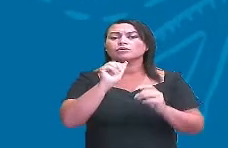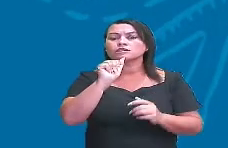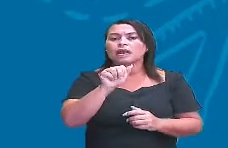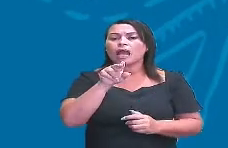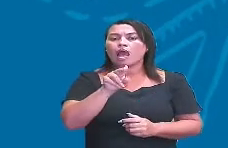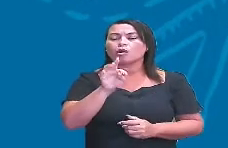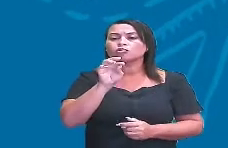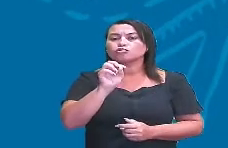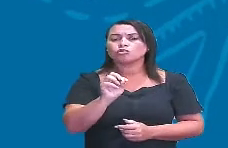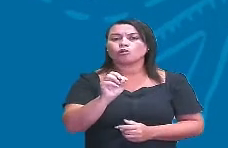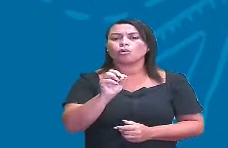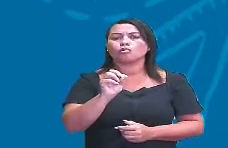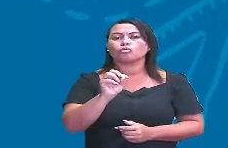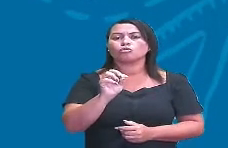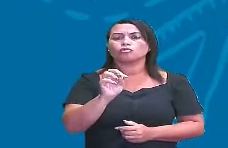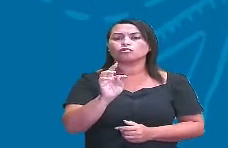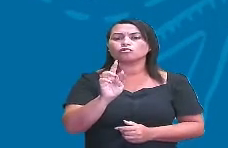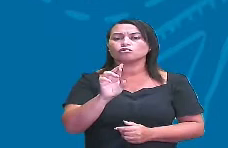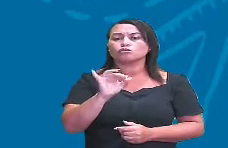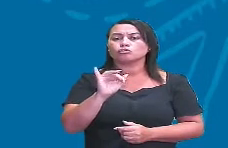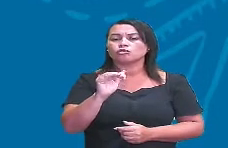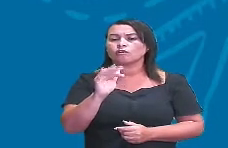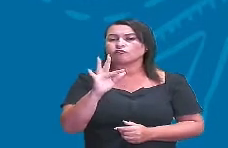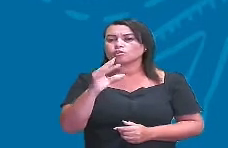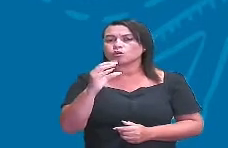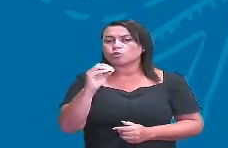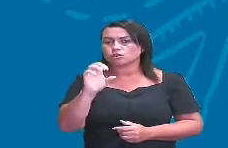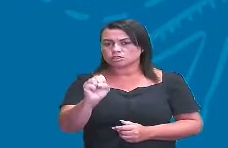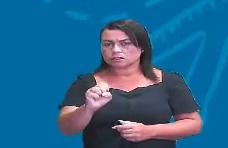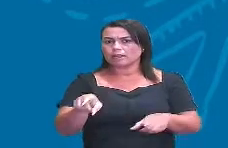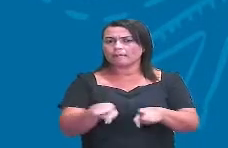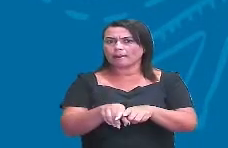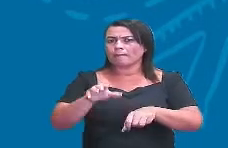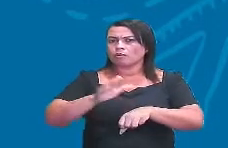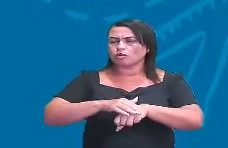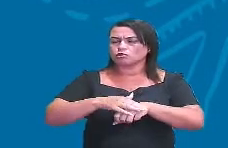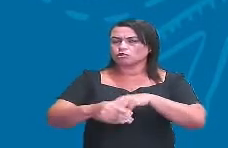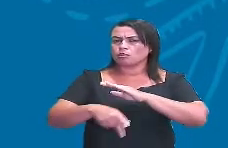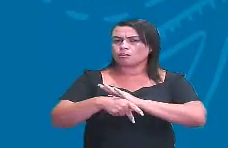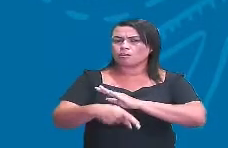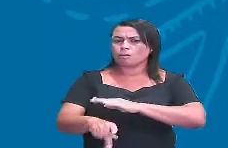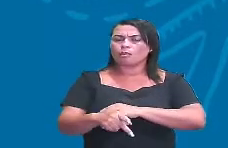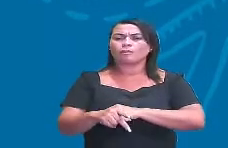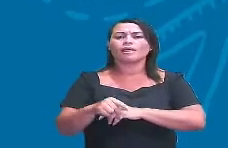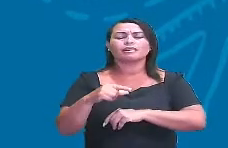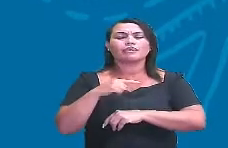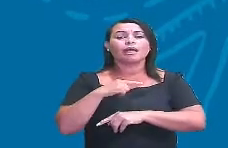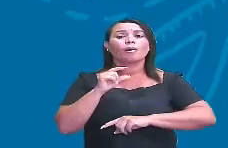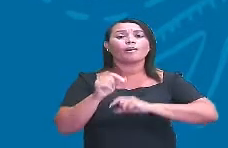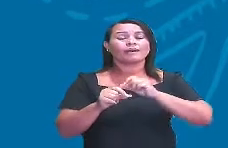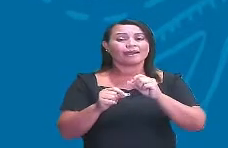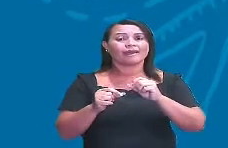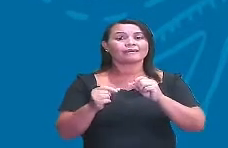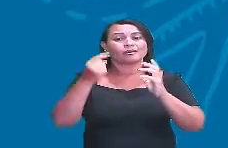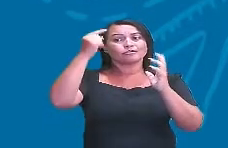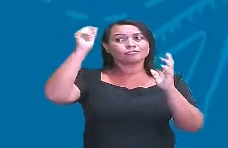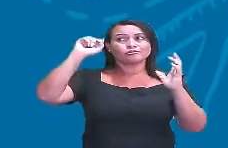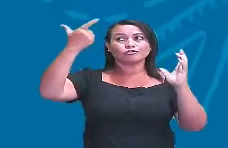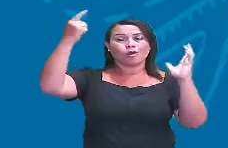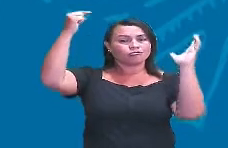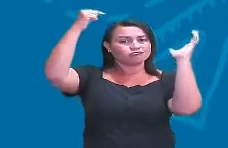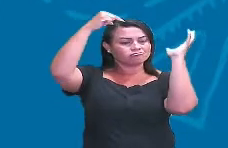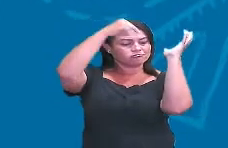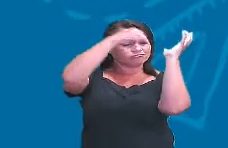produzem energia. E eu mostrei para vocês, né, ao longo da nossa aula, que, né, através dos raios solares,